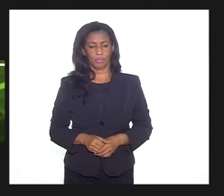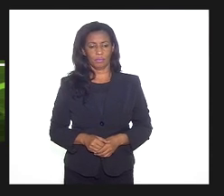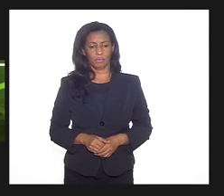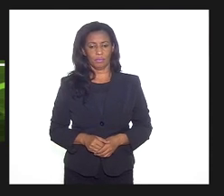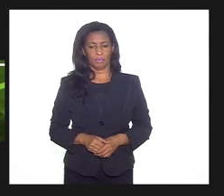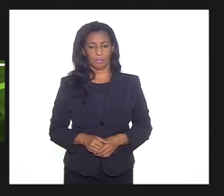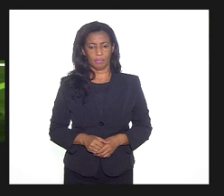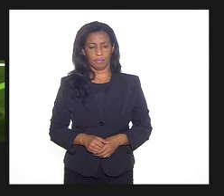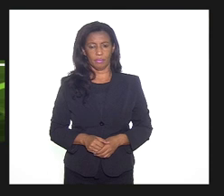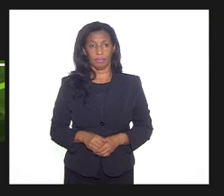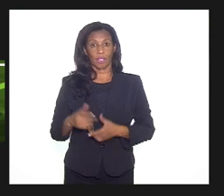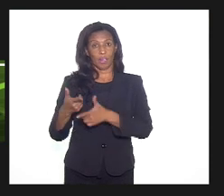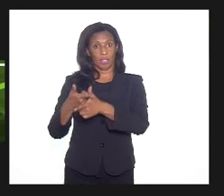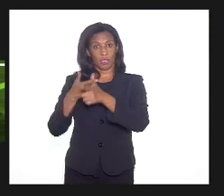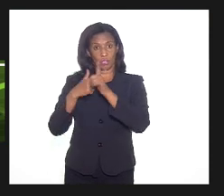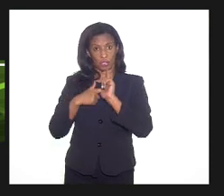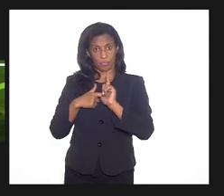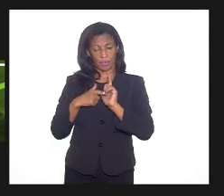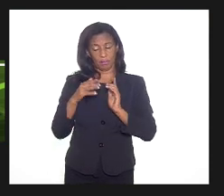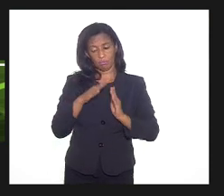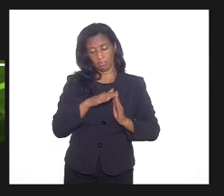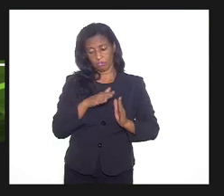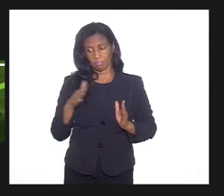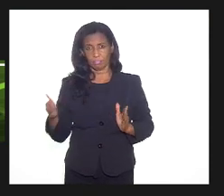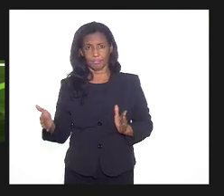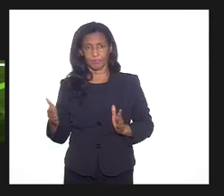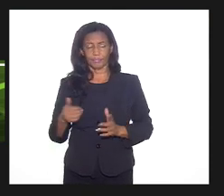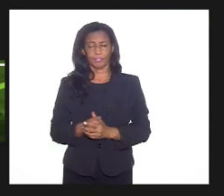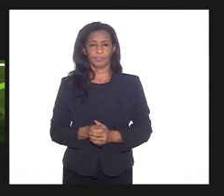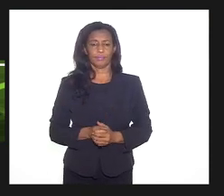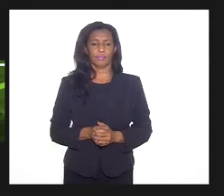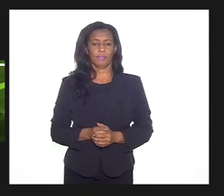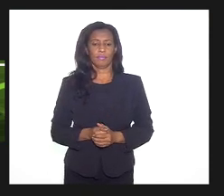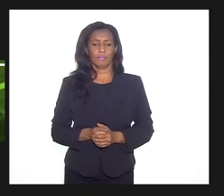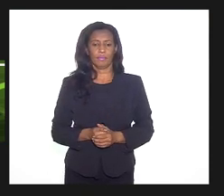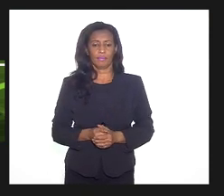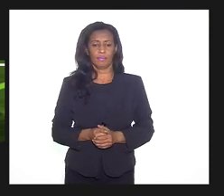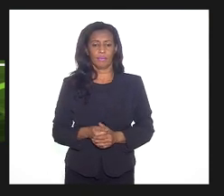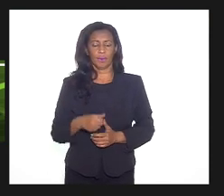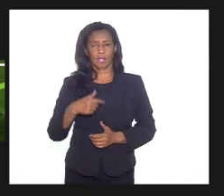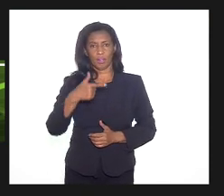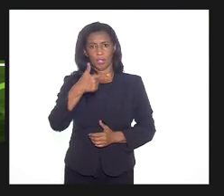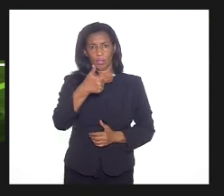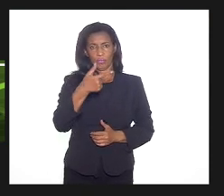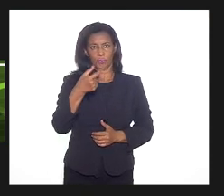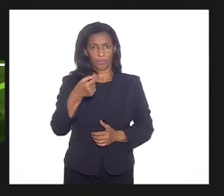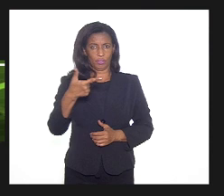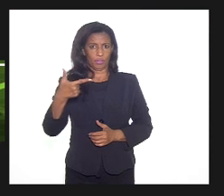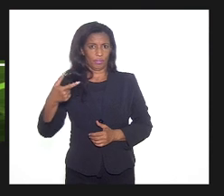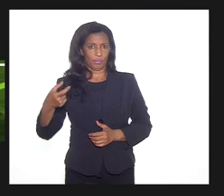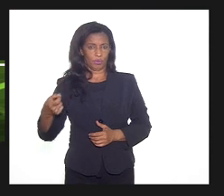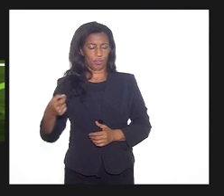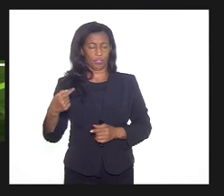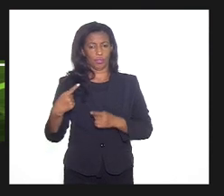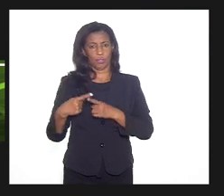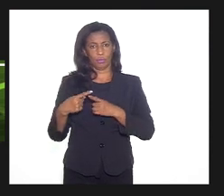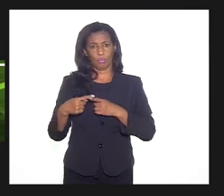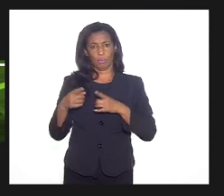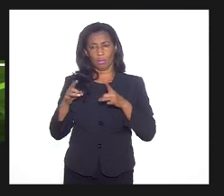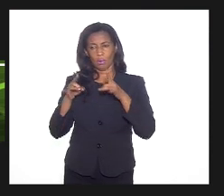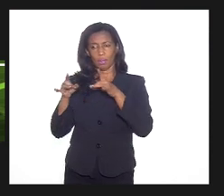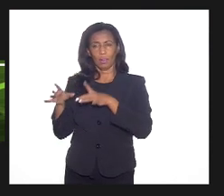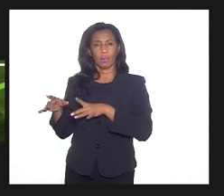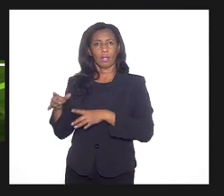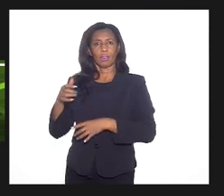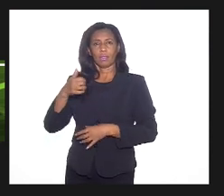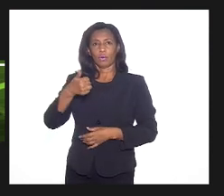Aqui é a dívida corrente. A gente, em 2020, por conta da saída da 159,